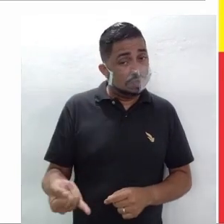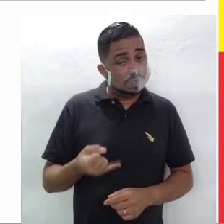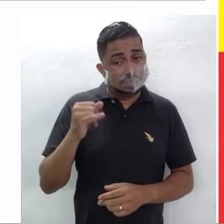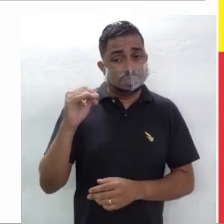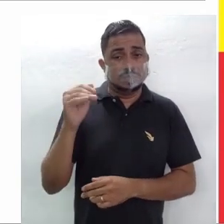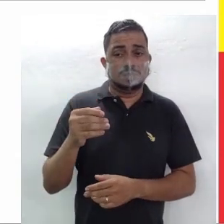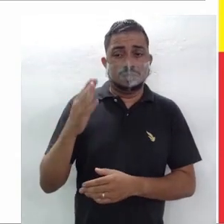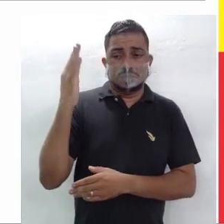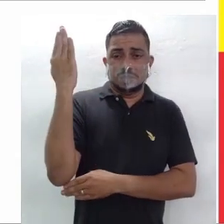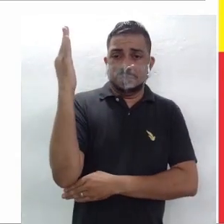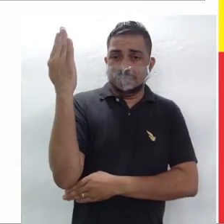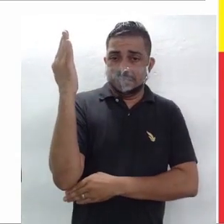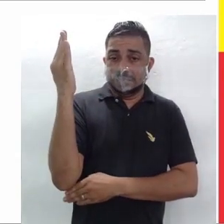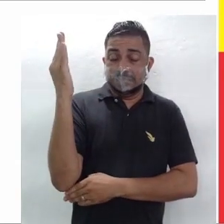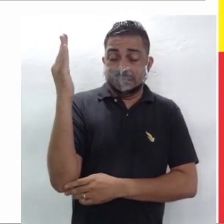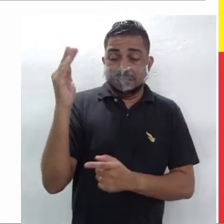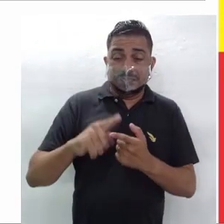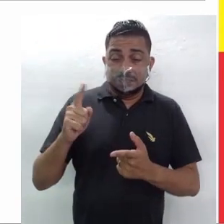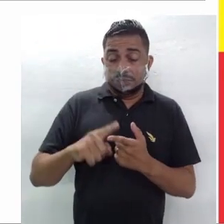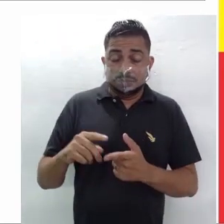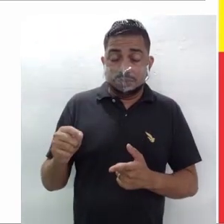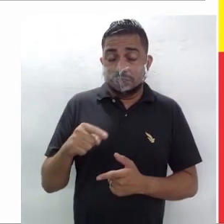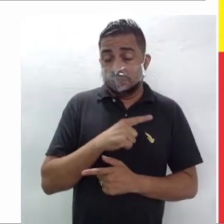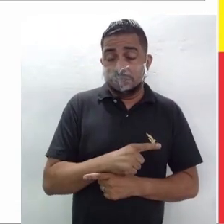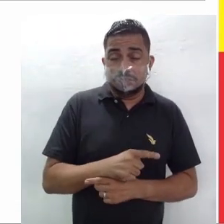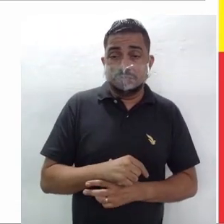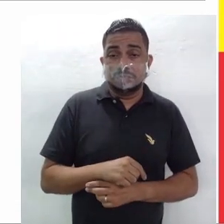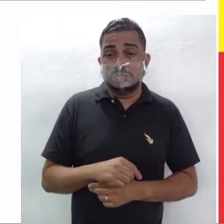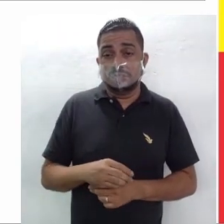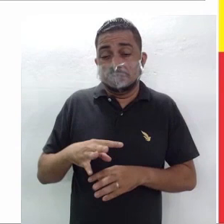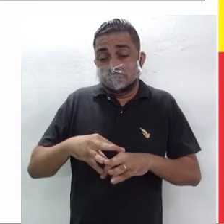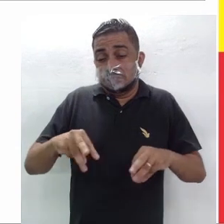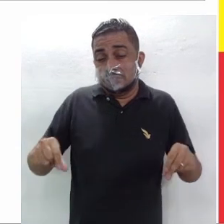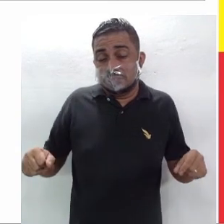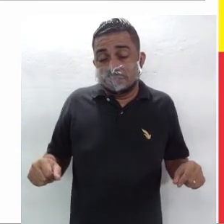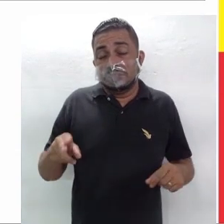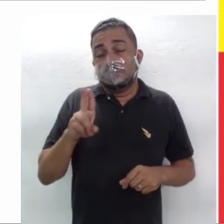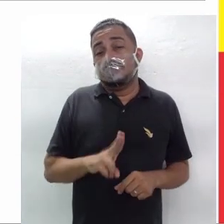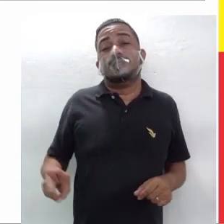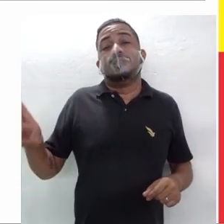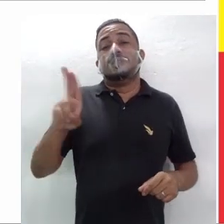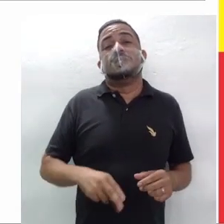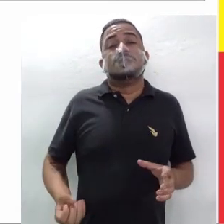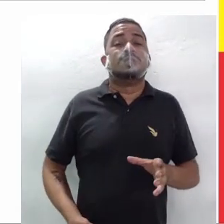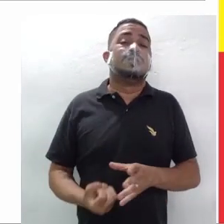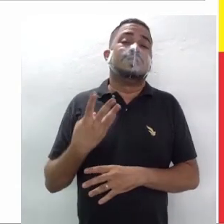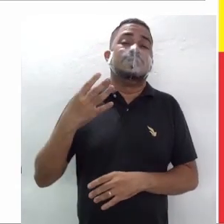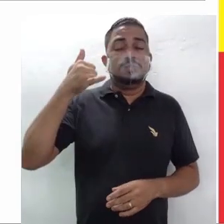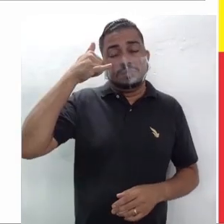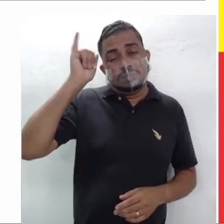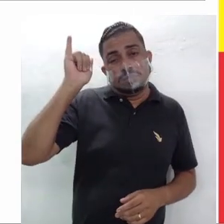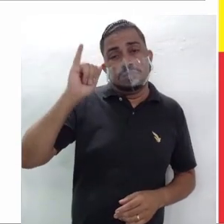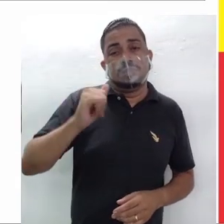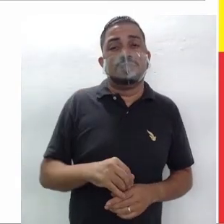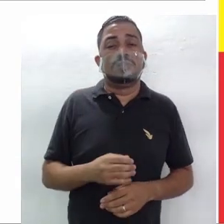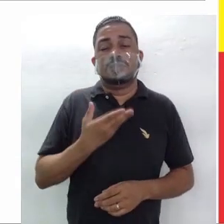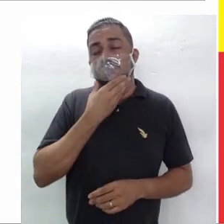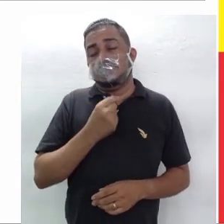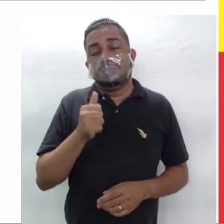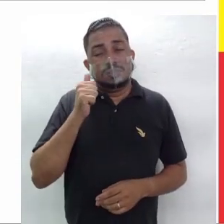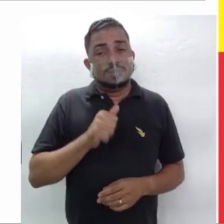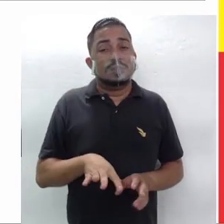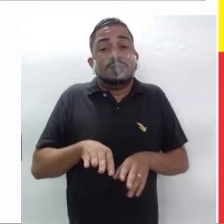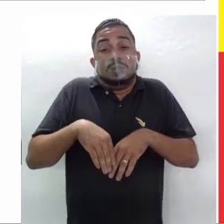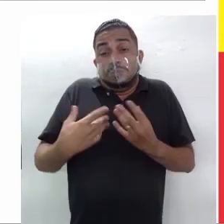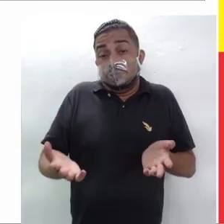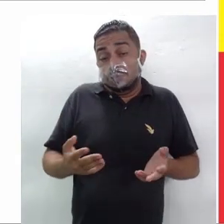matéria-prima aí da madeira para construir móveis. E essa terra daí, ela vai ser utilizada para a criação de bois,